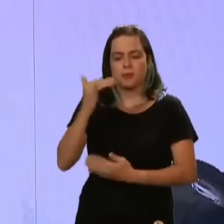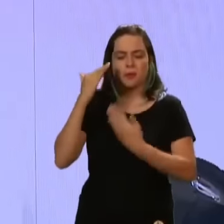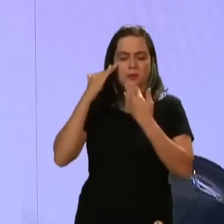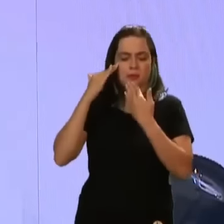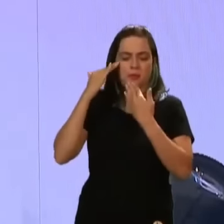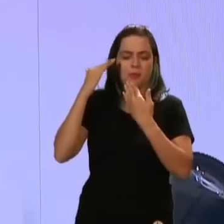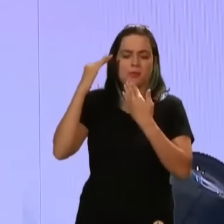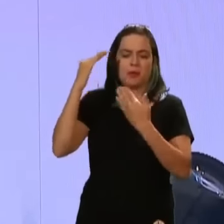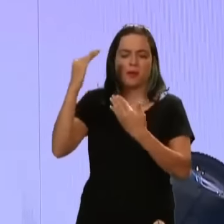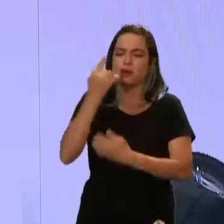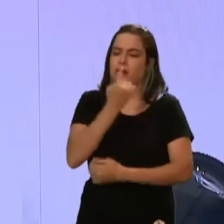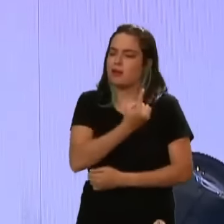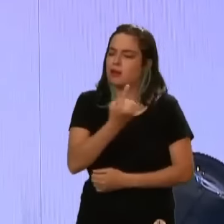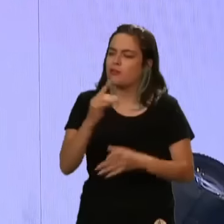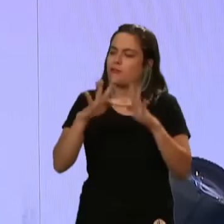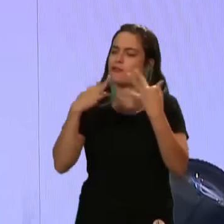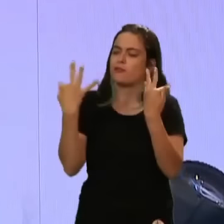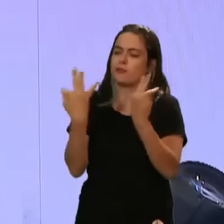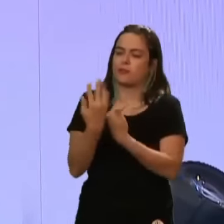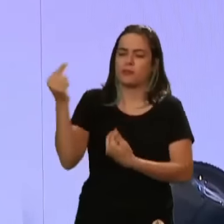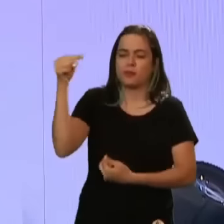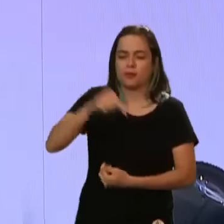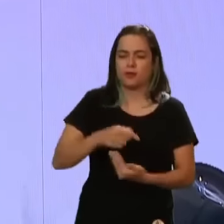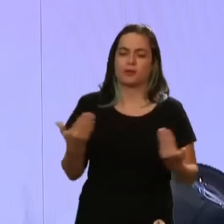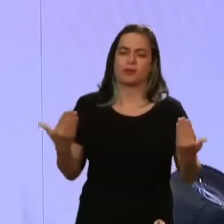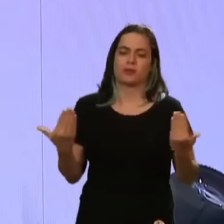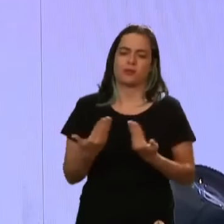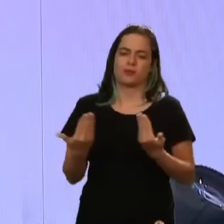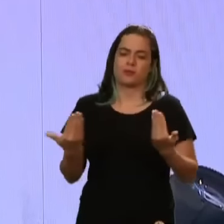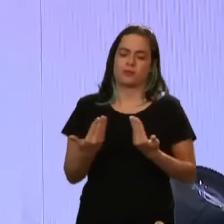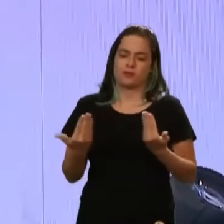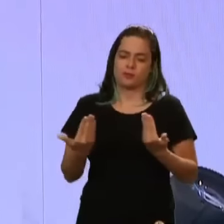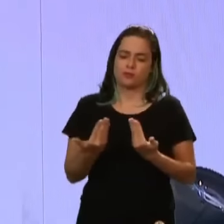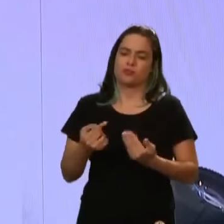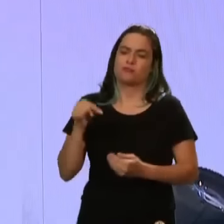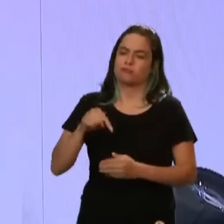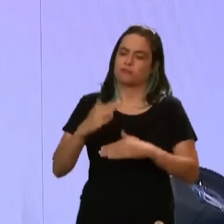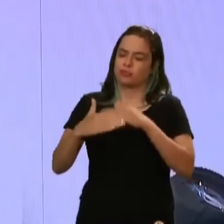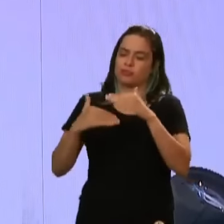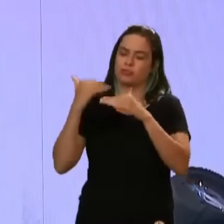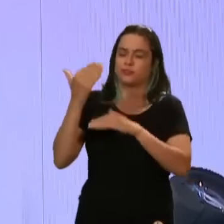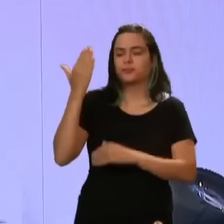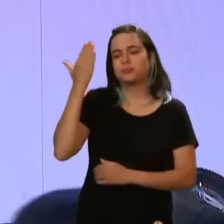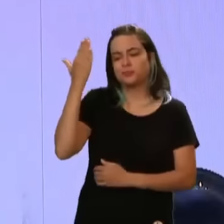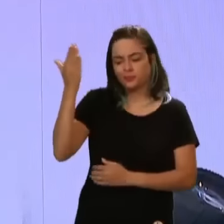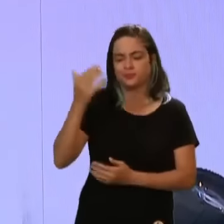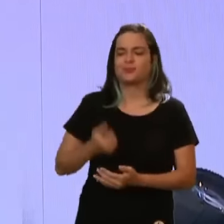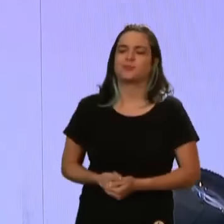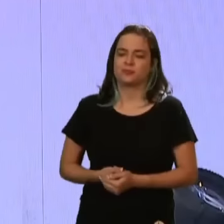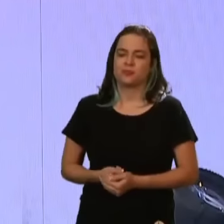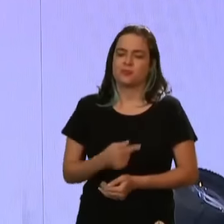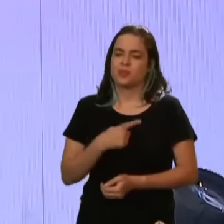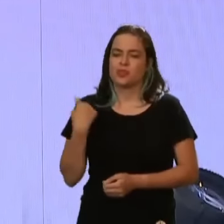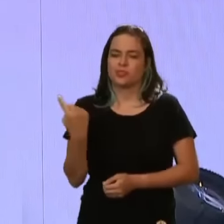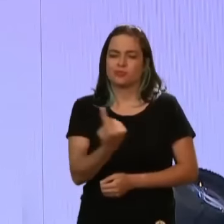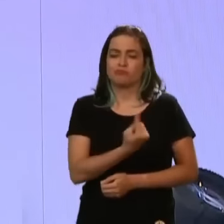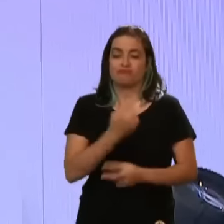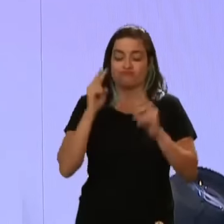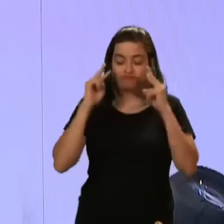lar aqui representado, por cada família de origem aqui diante de Ti. O Senhor não nos vê apenas